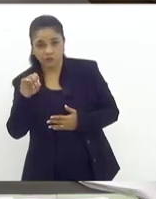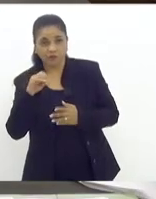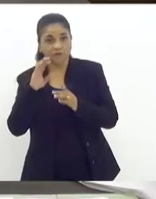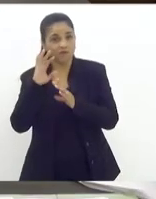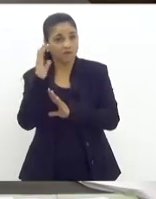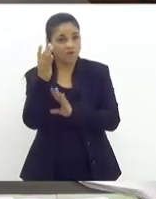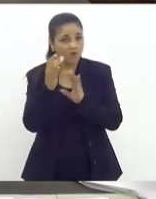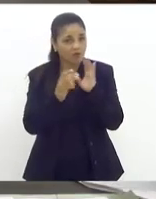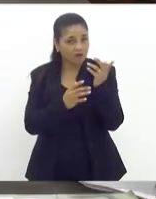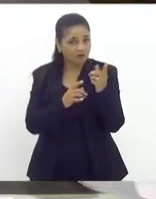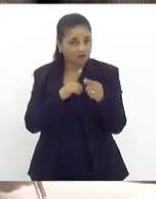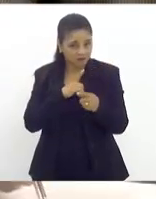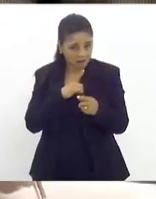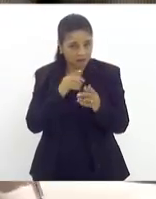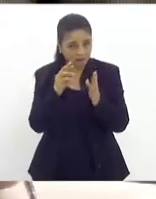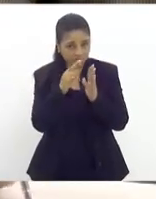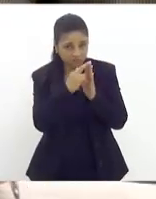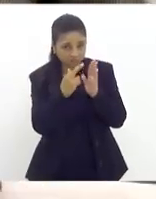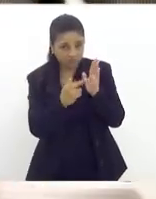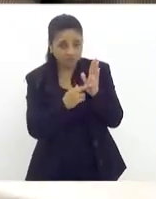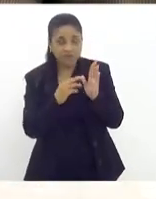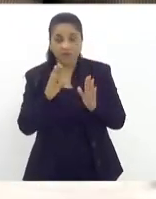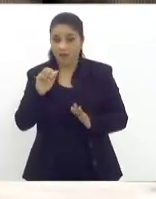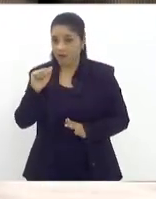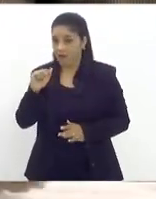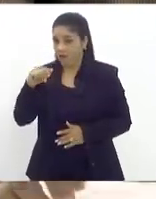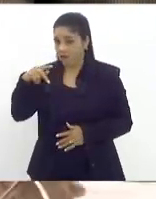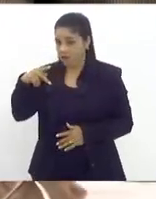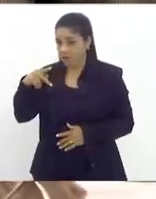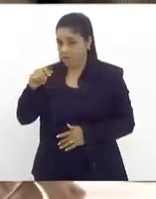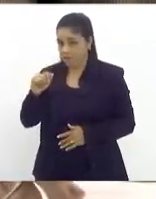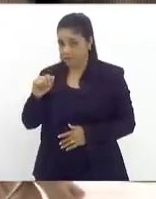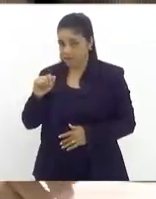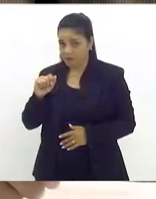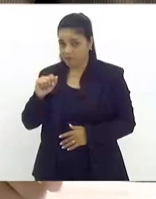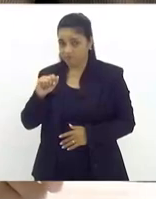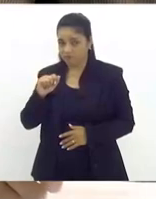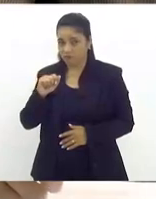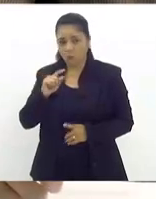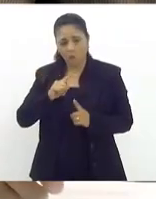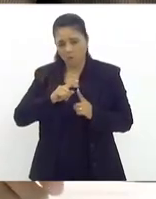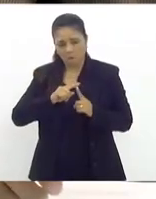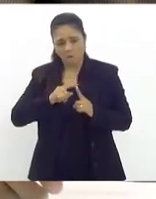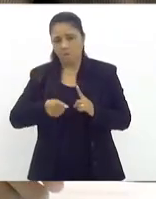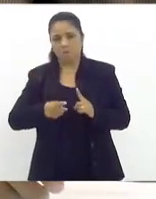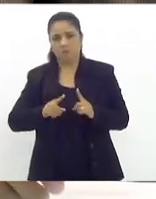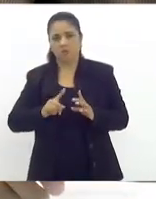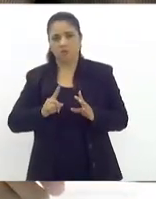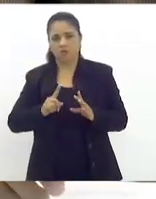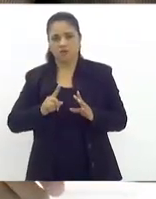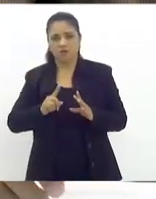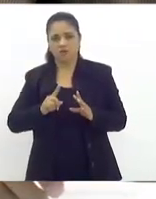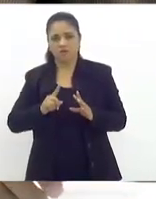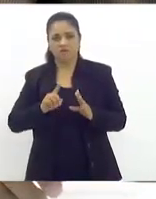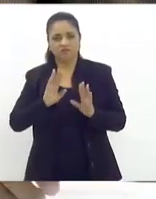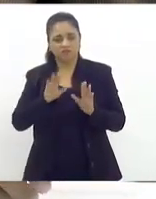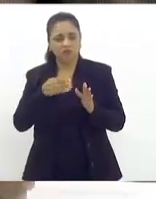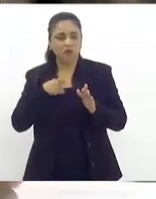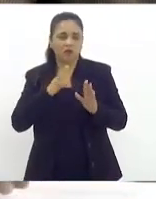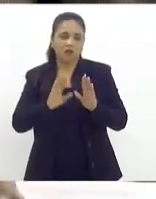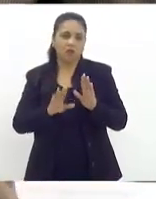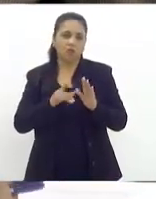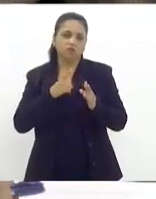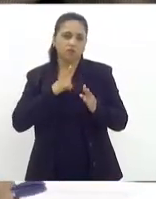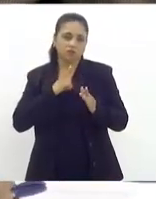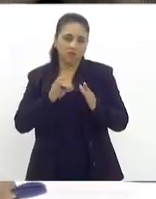Mas, na verdade, uma APA... Não veda completamente uma situação pré-existente, ao contrário de